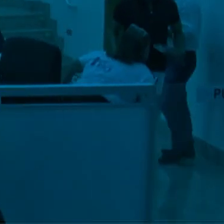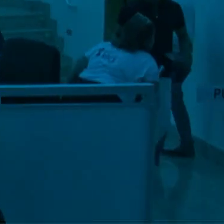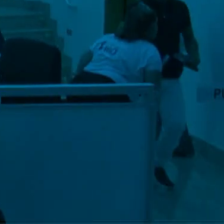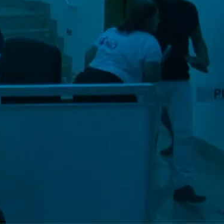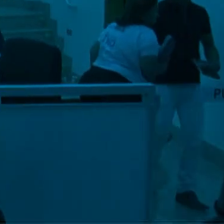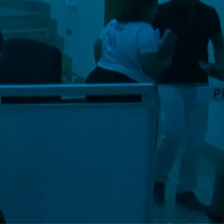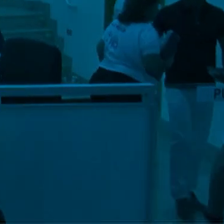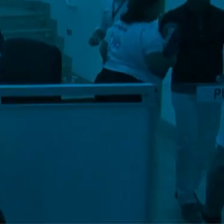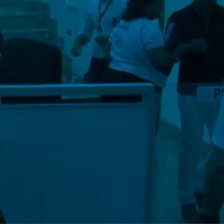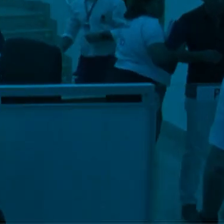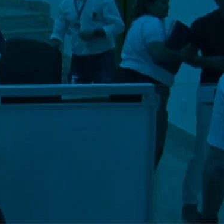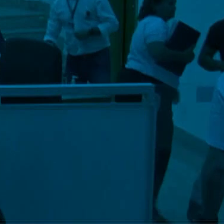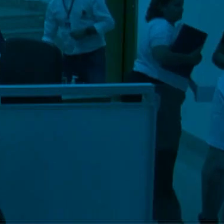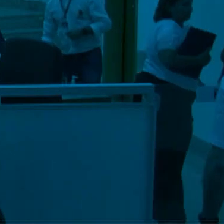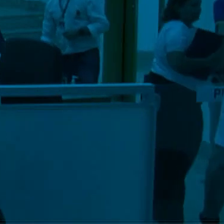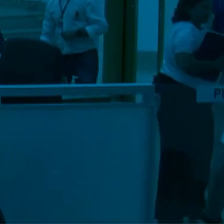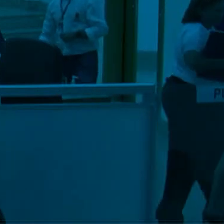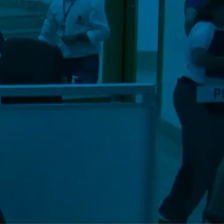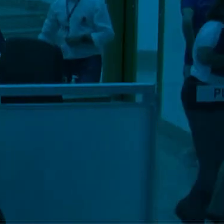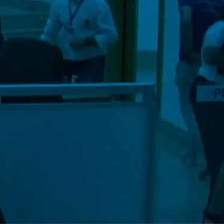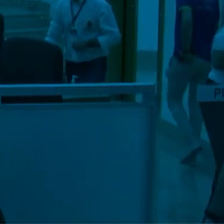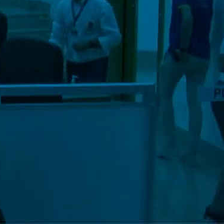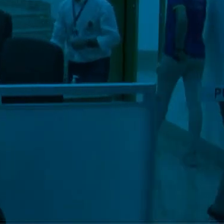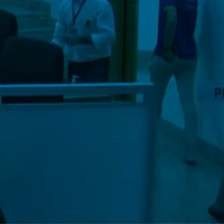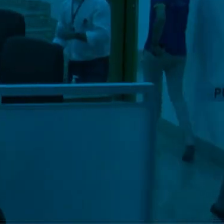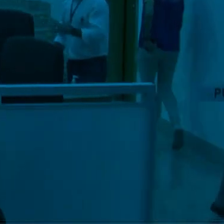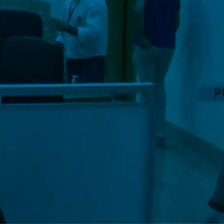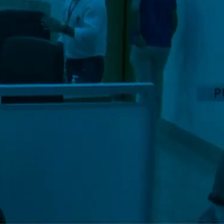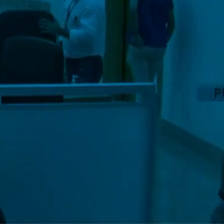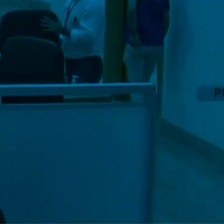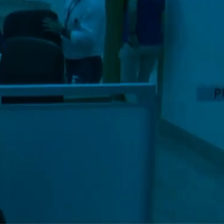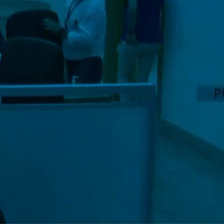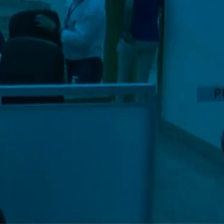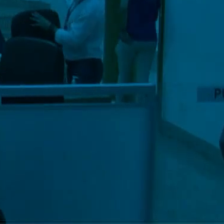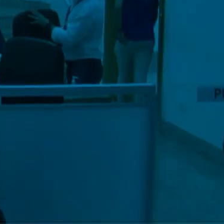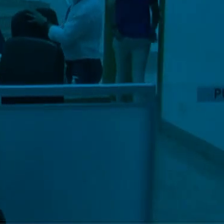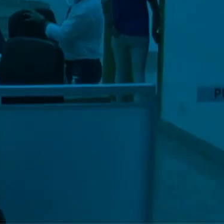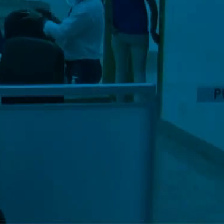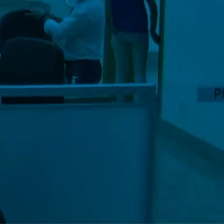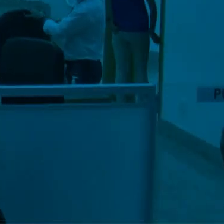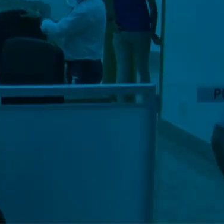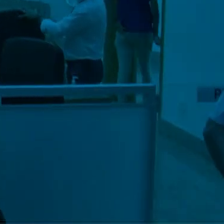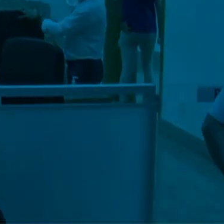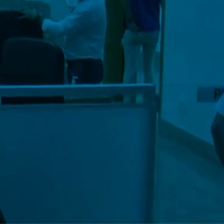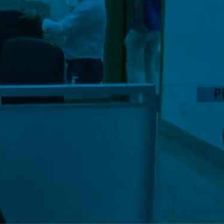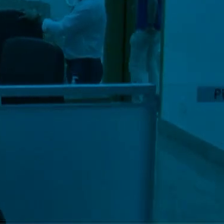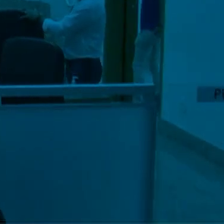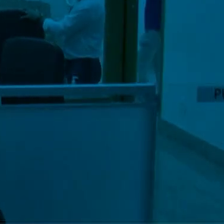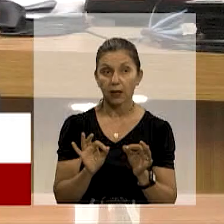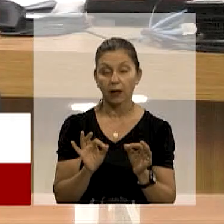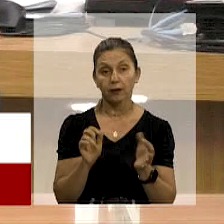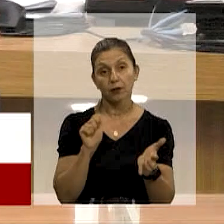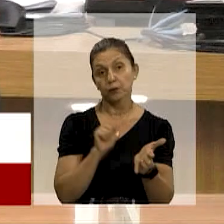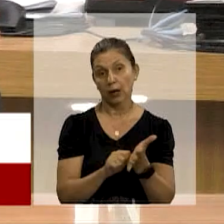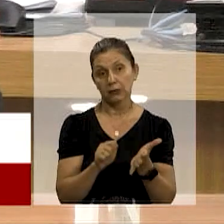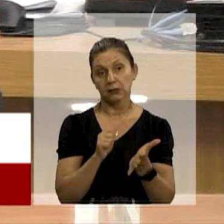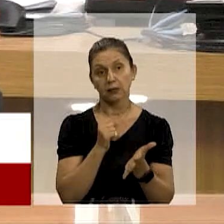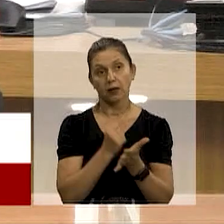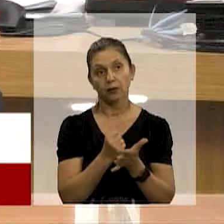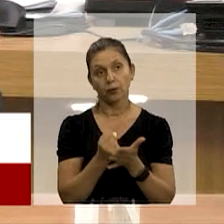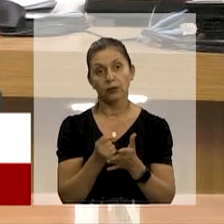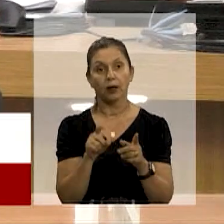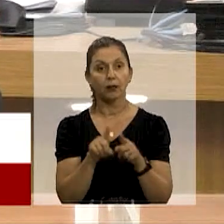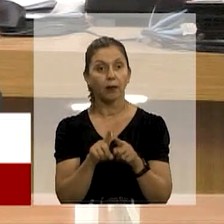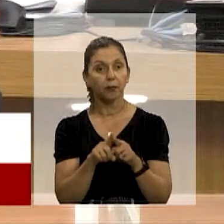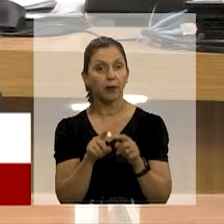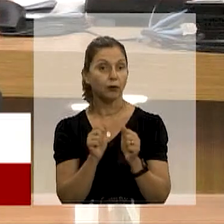modelo de eleição do Parlamento Jovem foi explicada pelo presidente da Câmara, o vereador Caio Valassi. Nós vamos assinar também